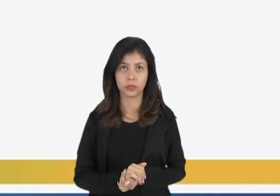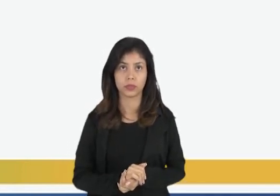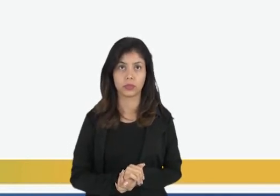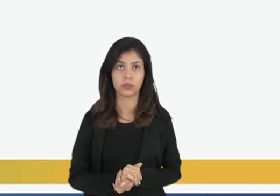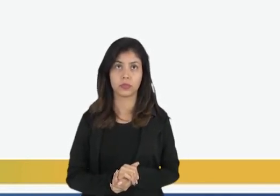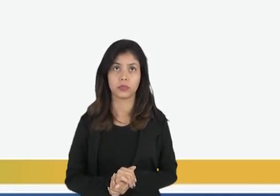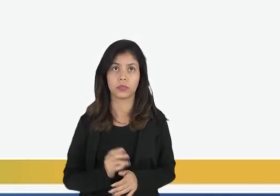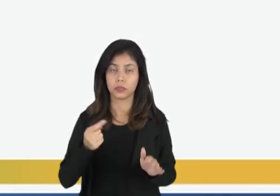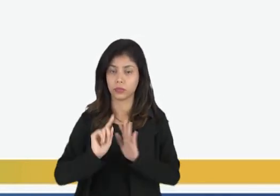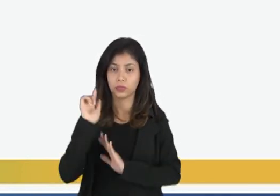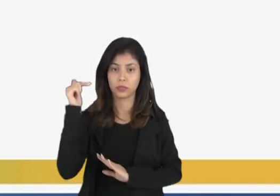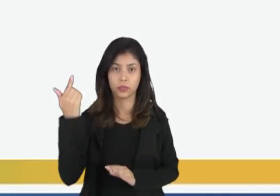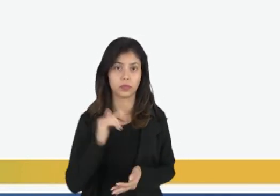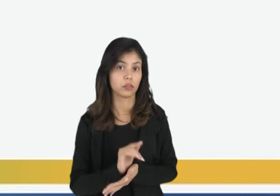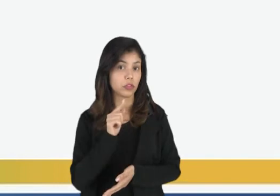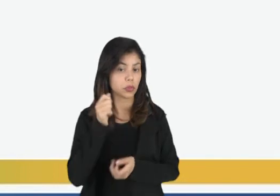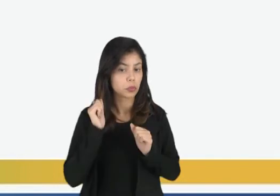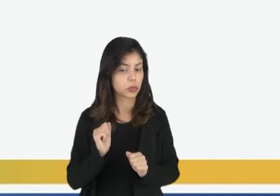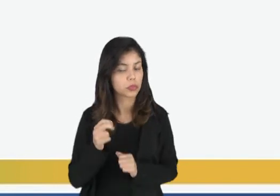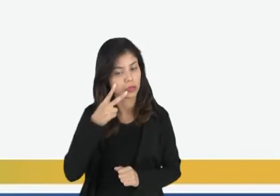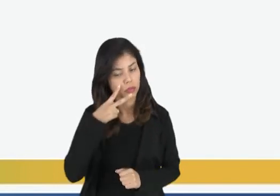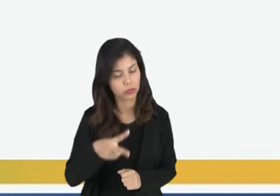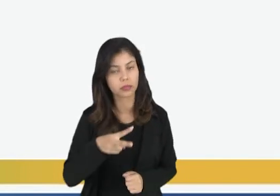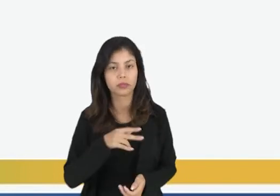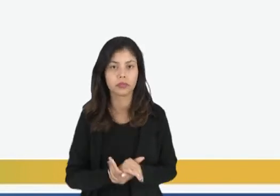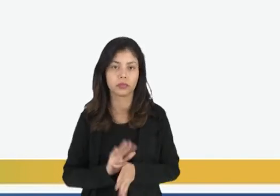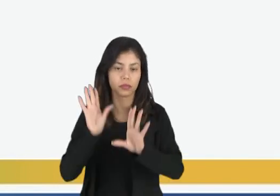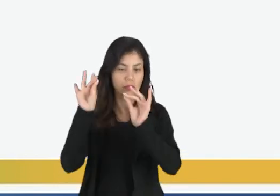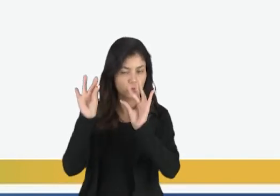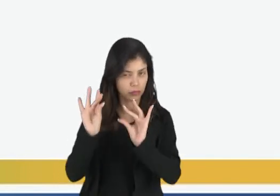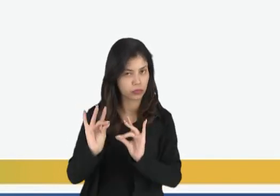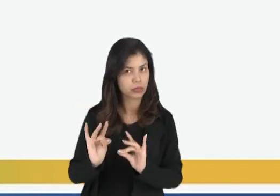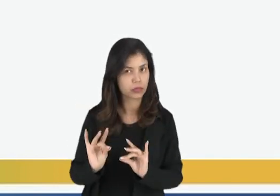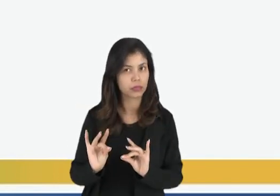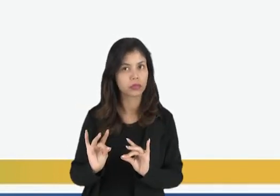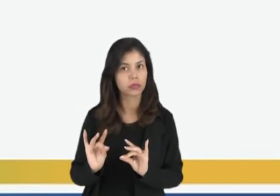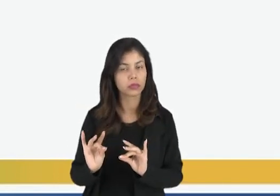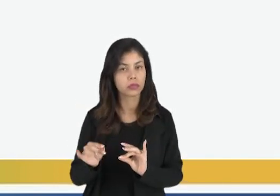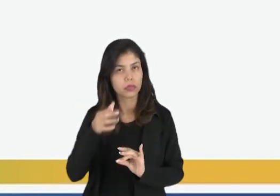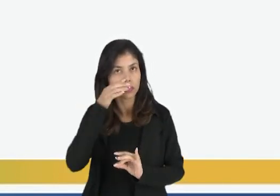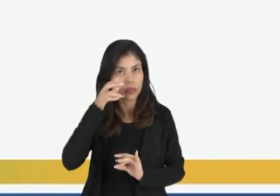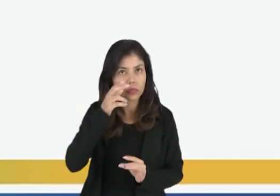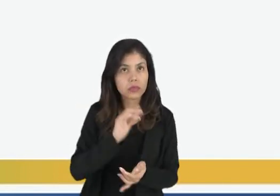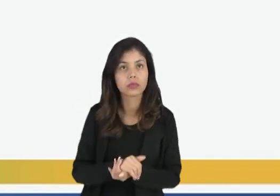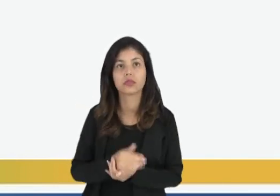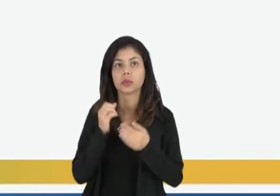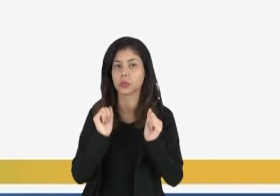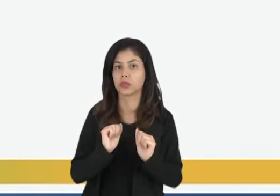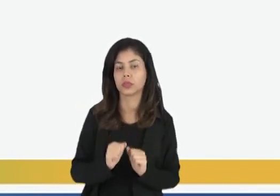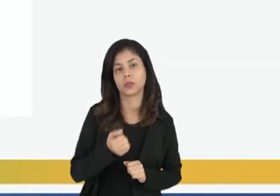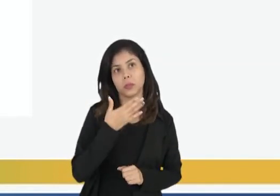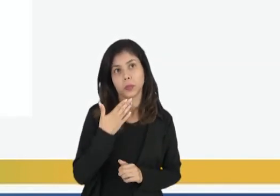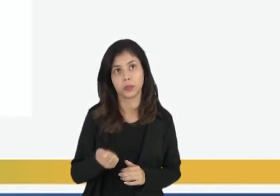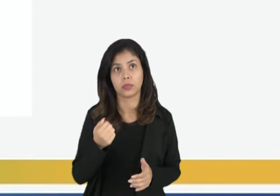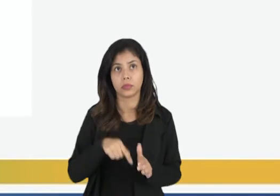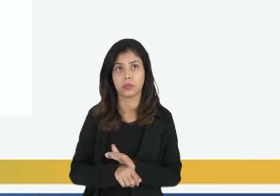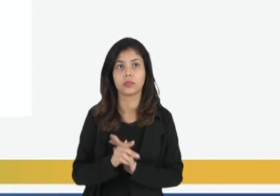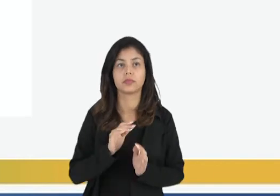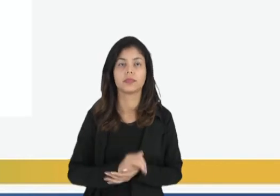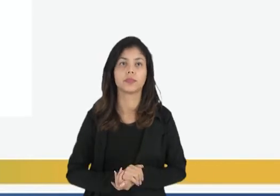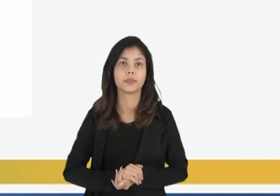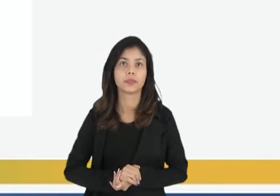120.924, dentre outros. Você depois pode dar uma olhada se você está com interesse em algum desses setores para ver se você se enquadra